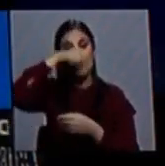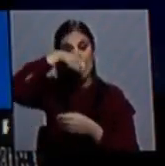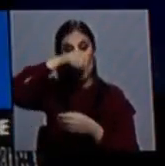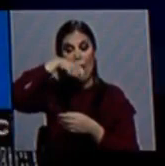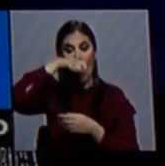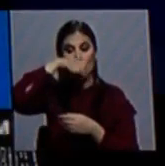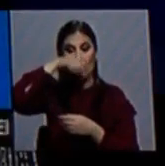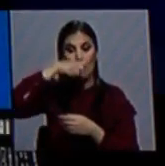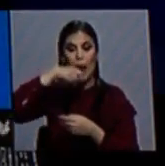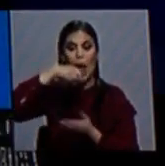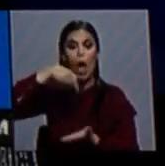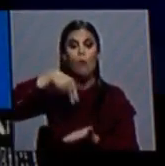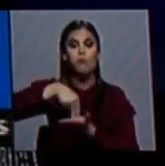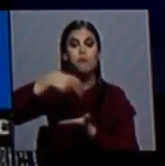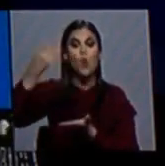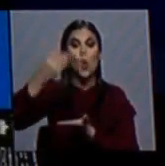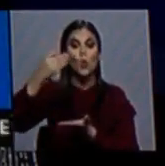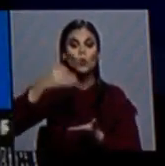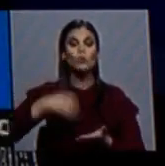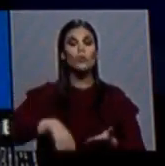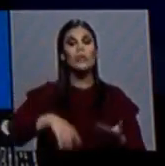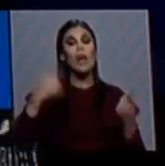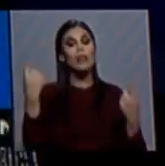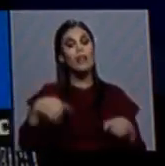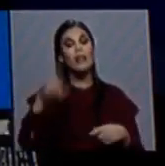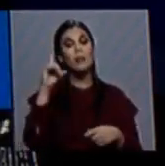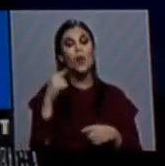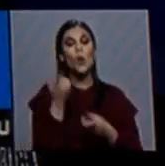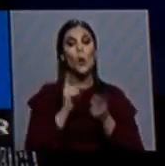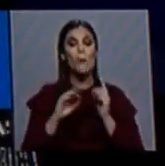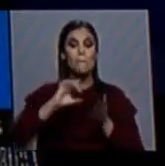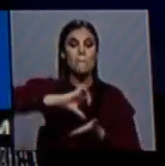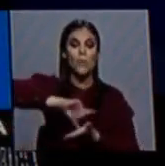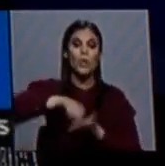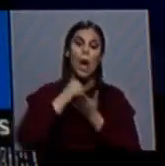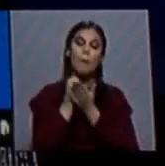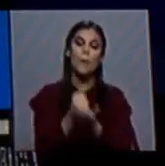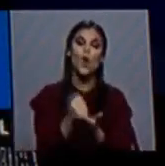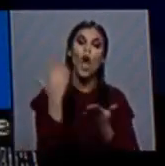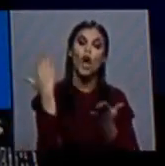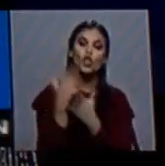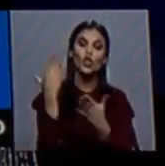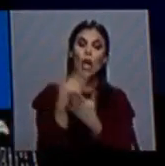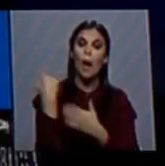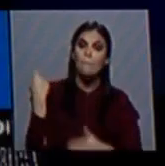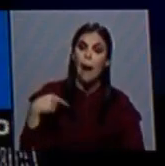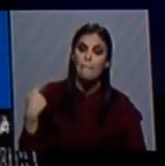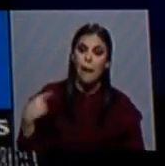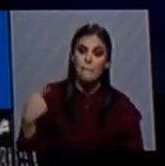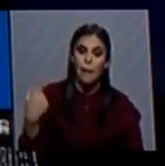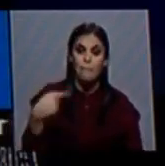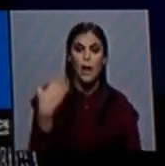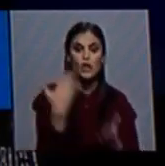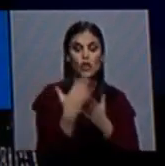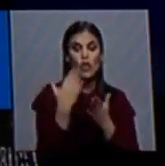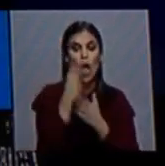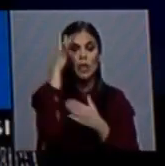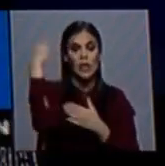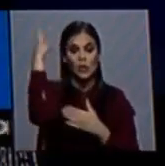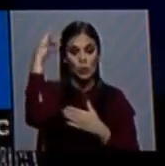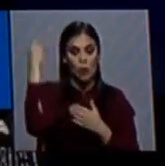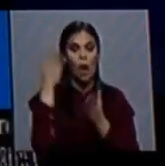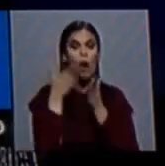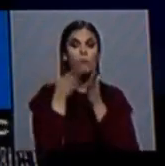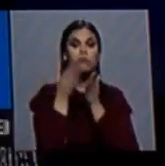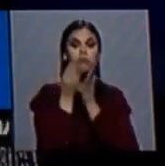estamos sediados. Nós temos desde o projeto de apoio ao estudo, todos os dias na Escola de Santo Tomé desenvolvemos o apoio ao